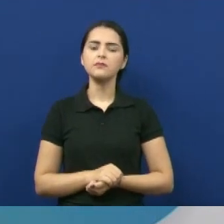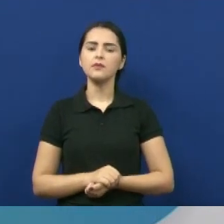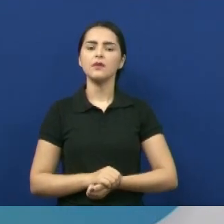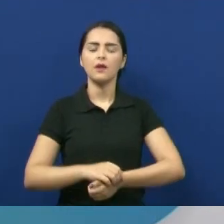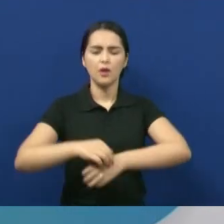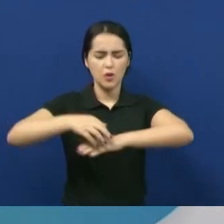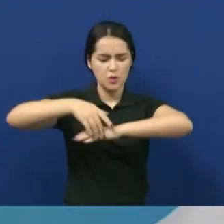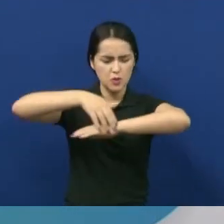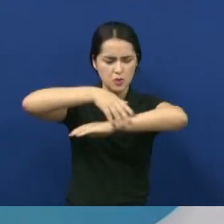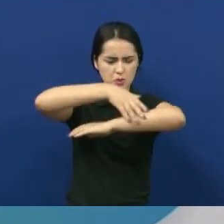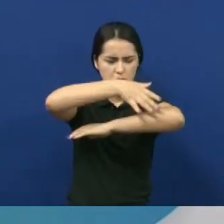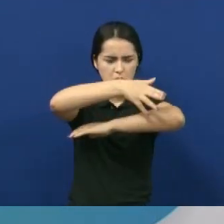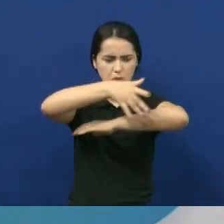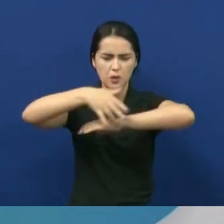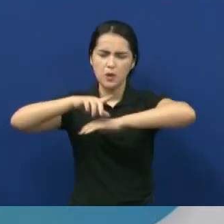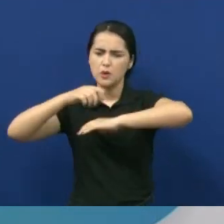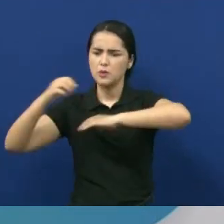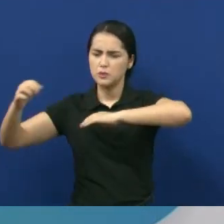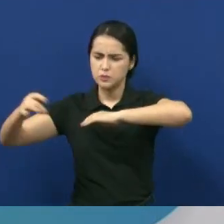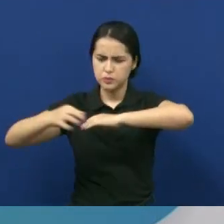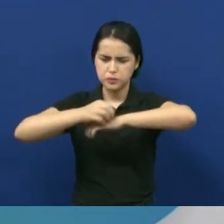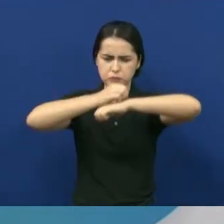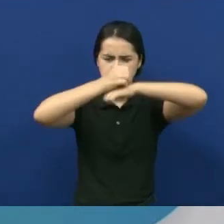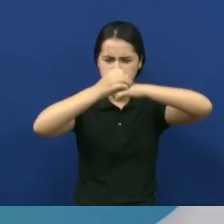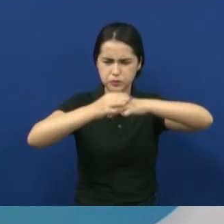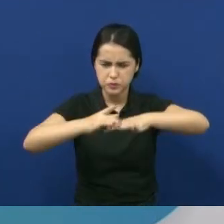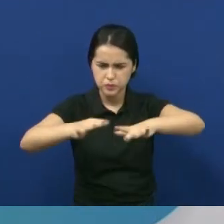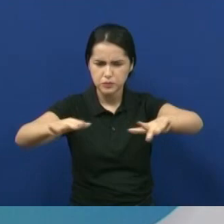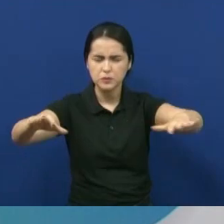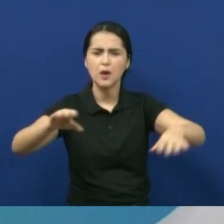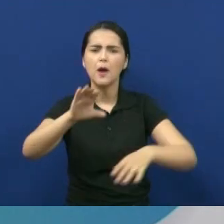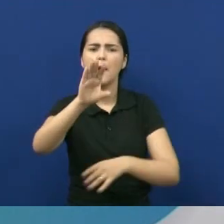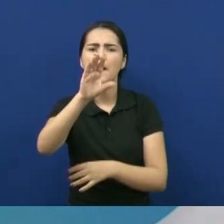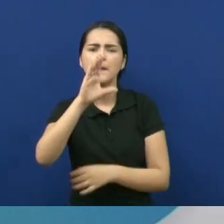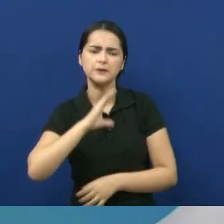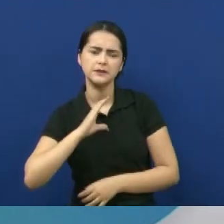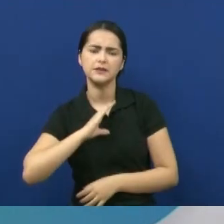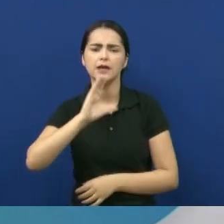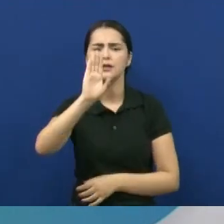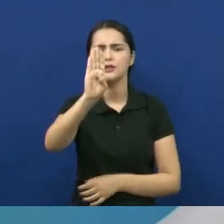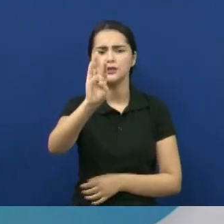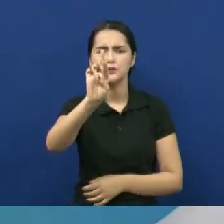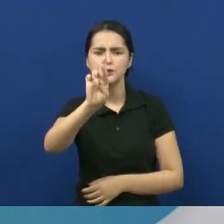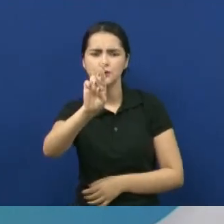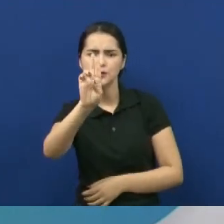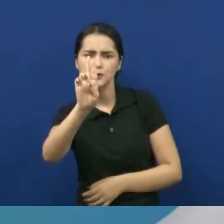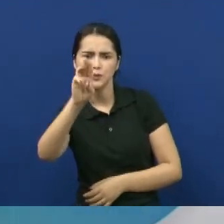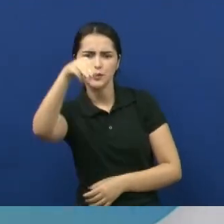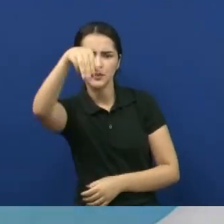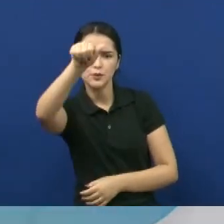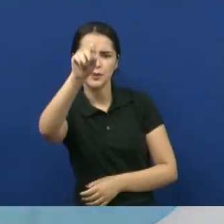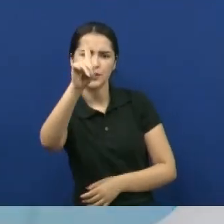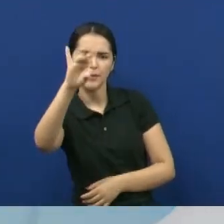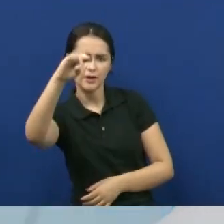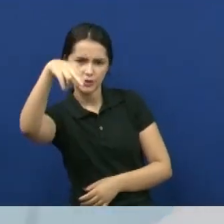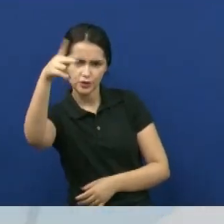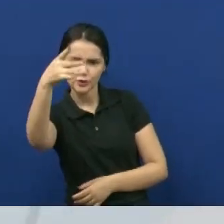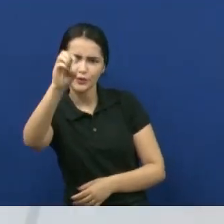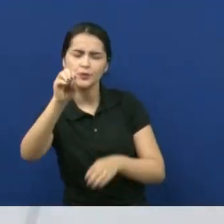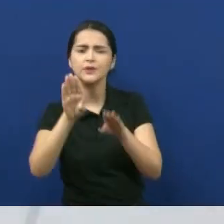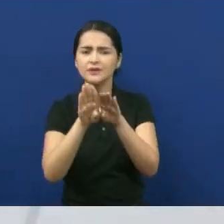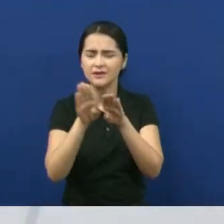represas de rejeito em Minas Gerais, Temos o caso de Brumadinho e Mariana, onde cidades foram destruídas.